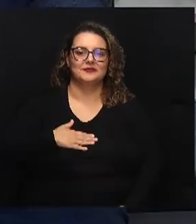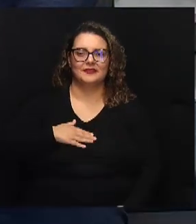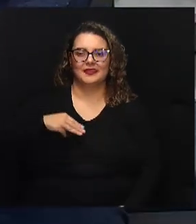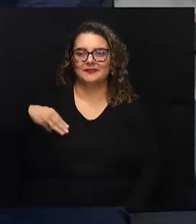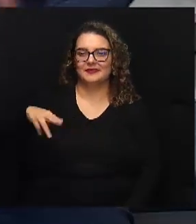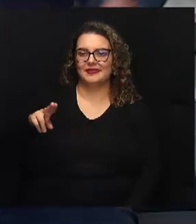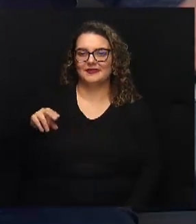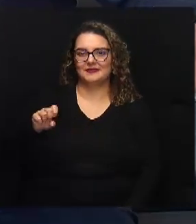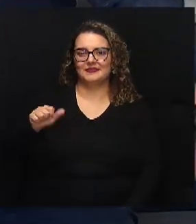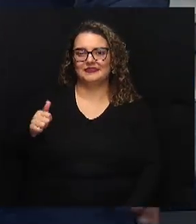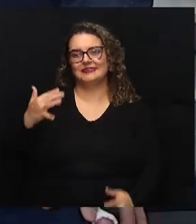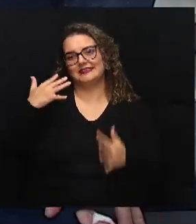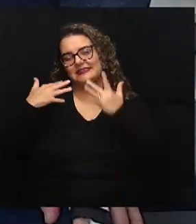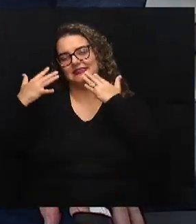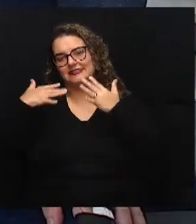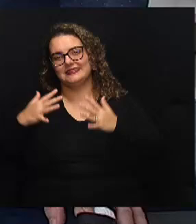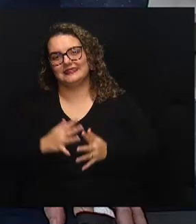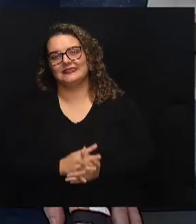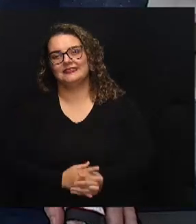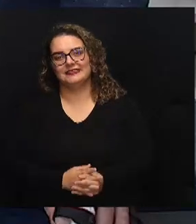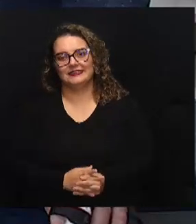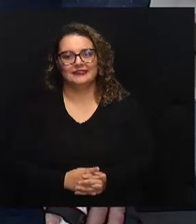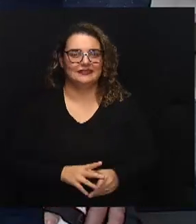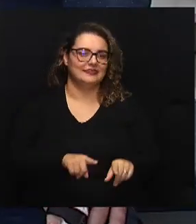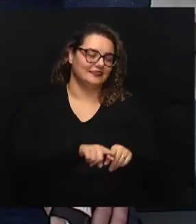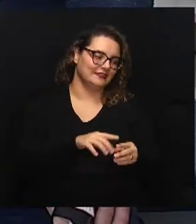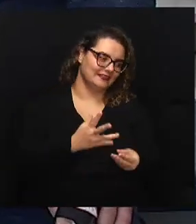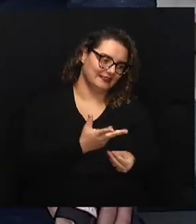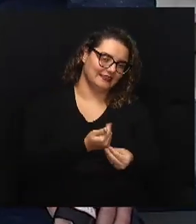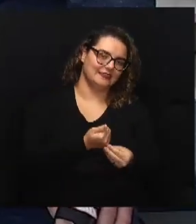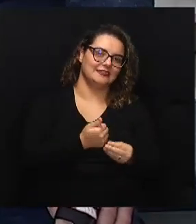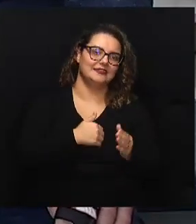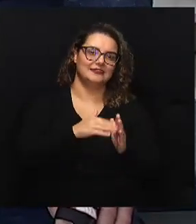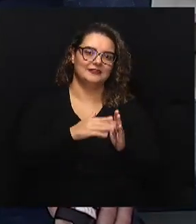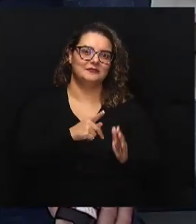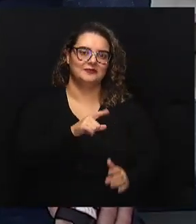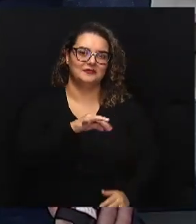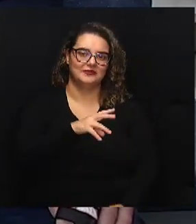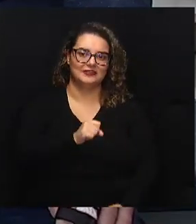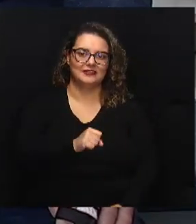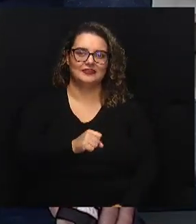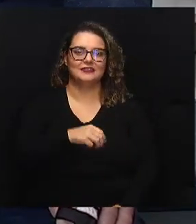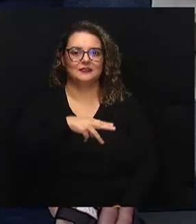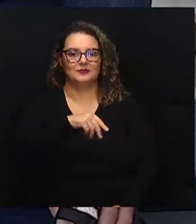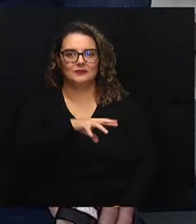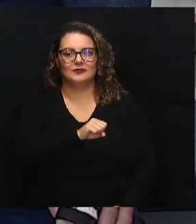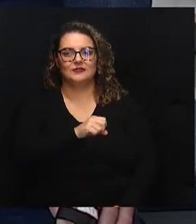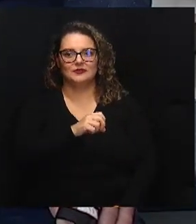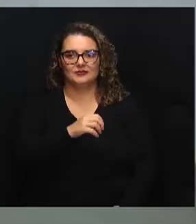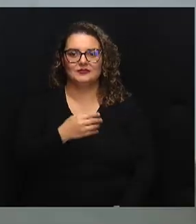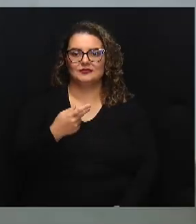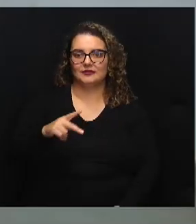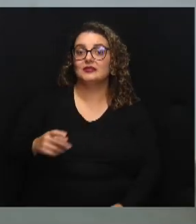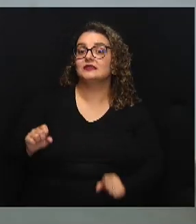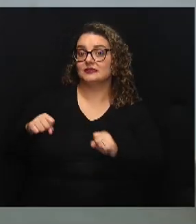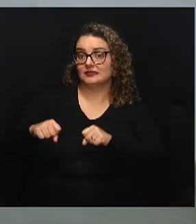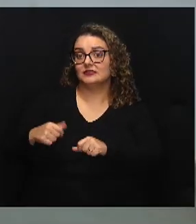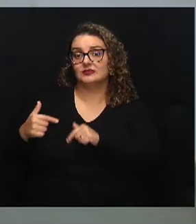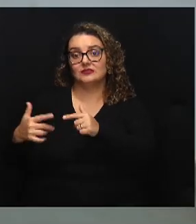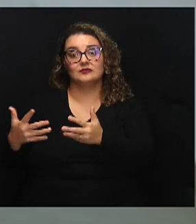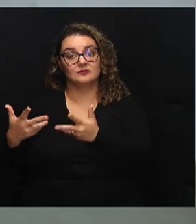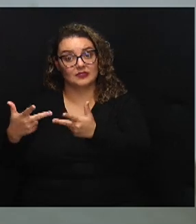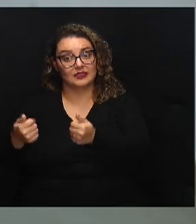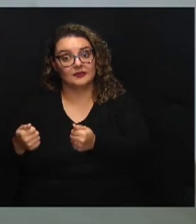Assim, E também artista plástica, que você também deve ser um muso dela. Carinha, ela tem um mundo dela, ela tem um trabalho